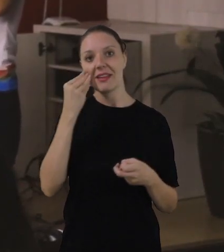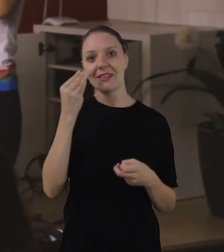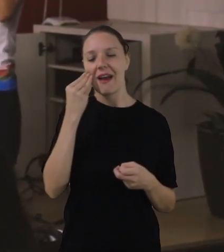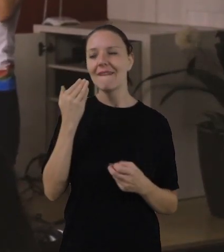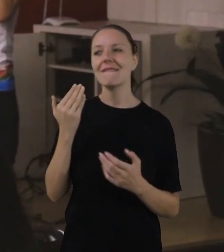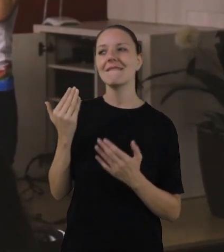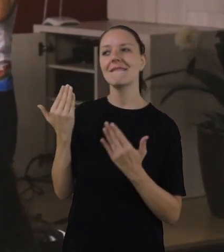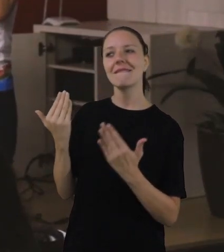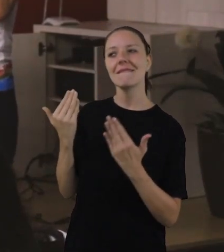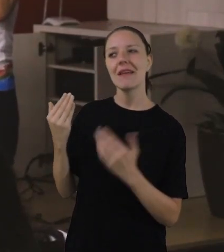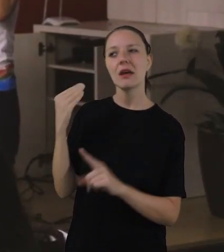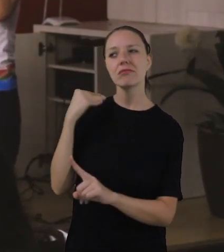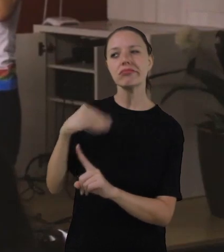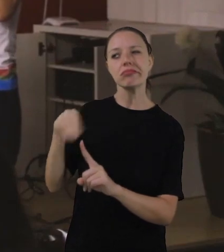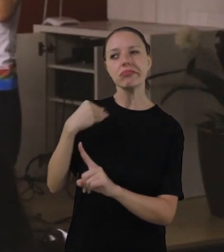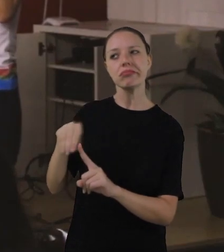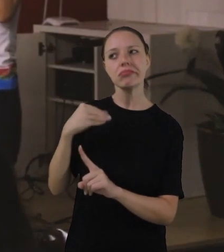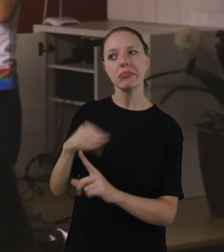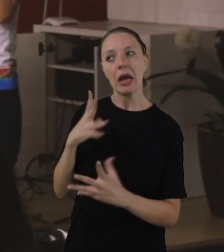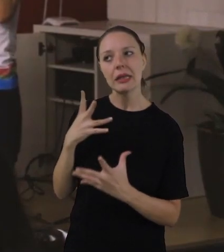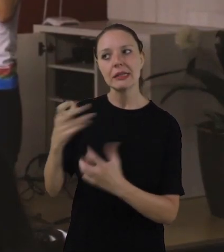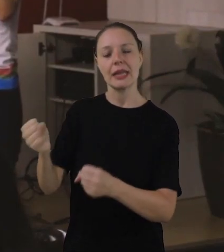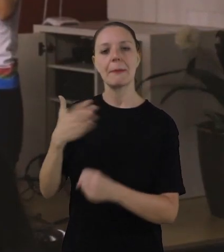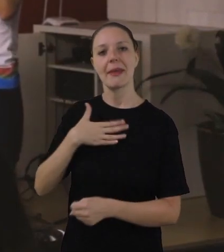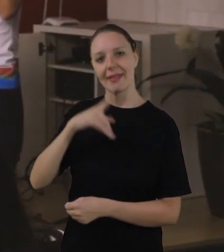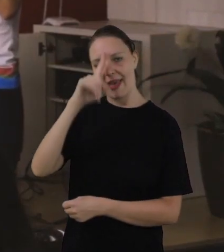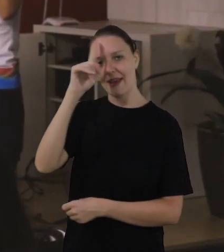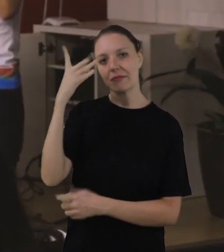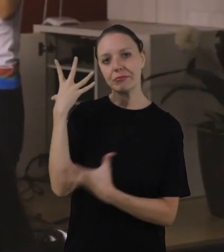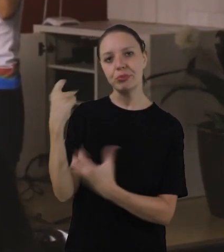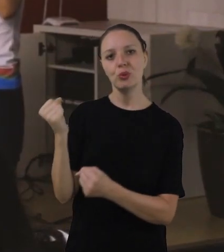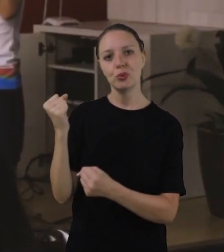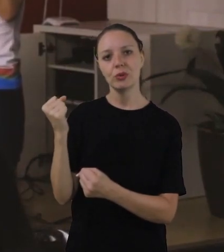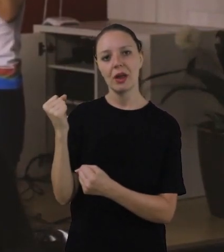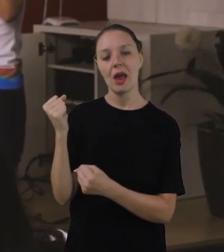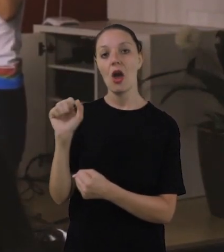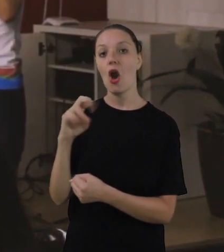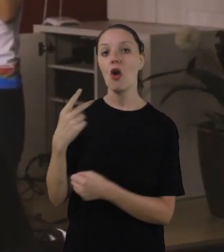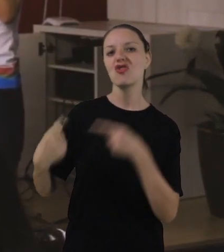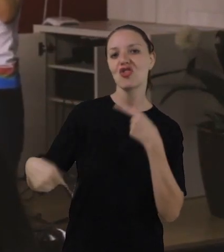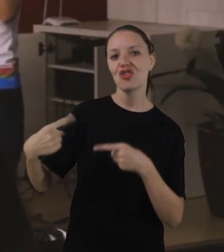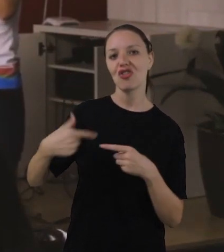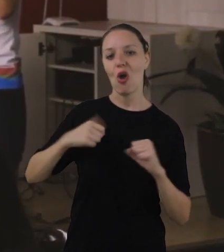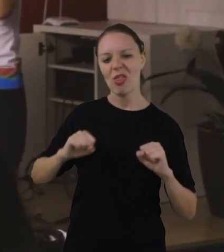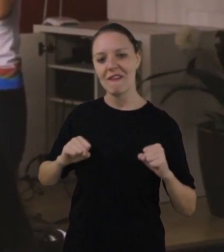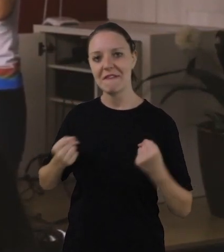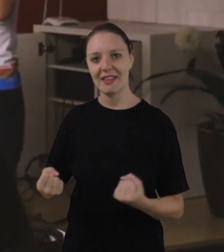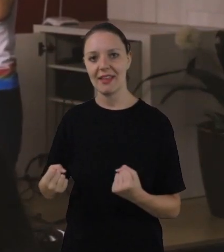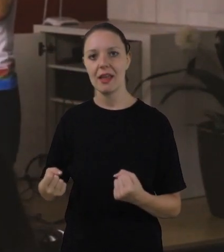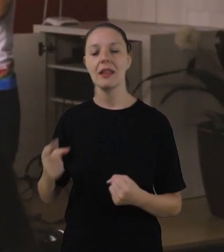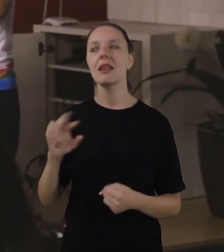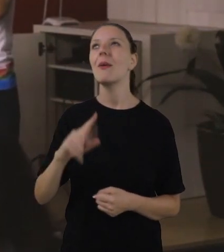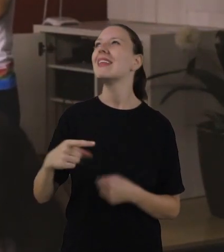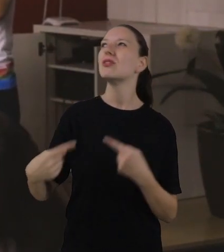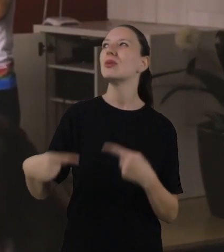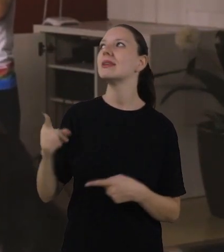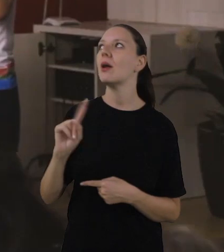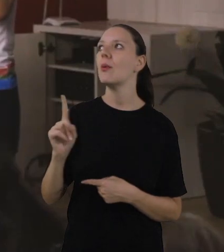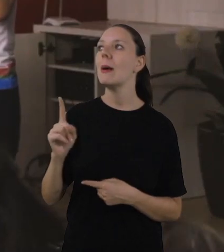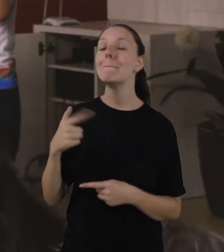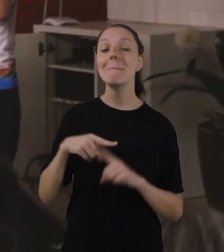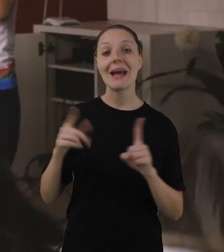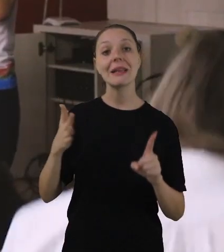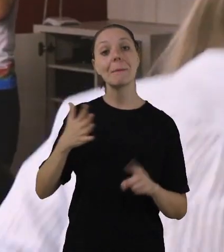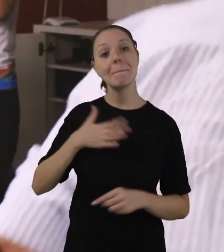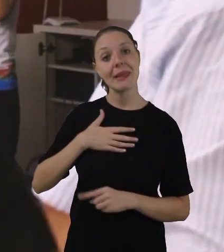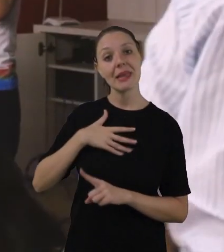tentar convencer a outra pessoa de que você está certo, ou discutir, ou defender uma ideia, não uma